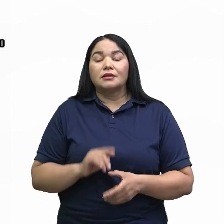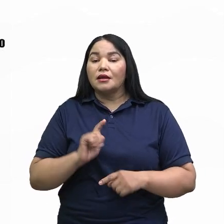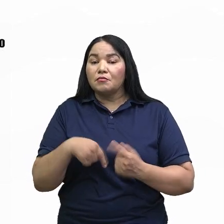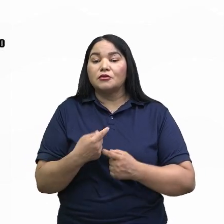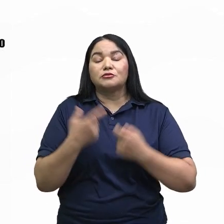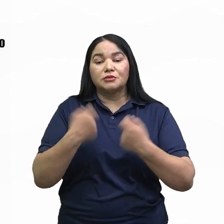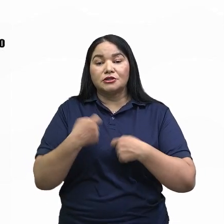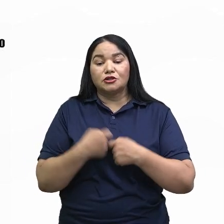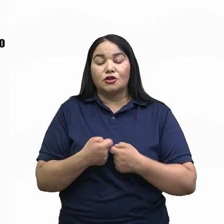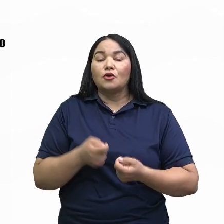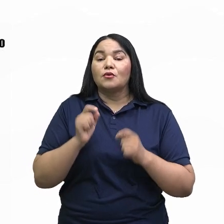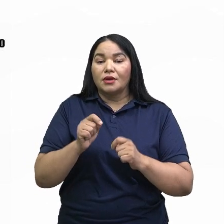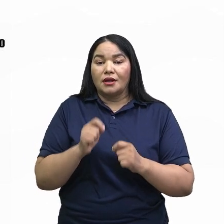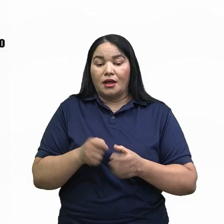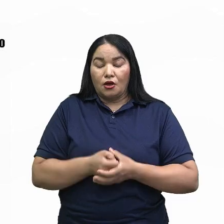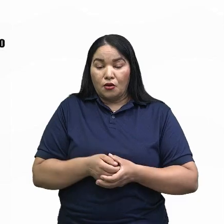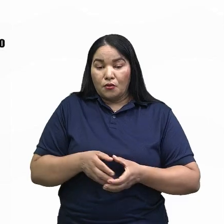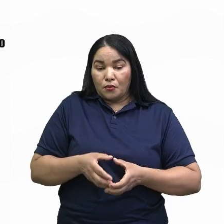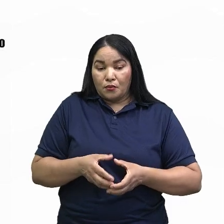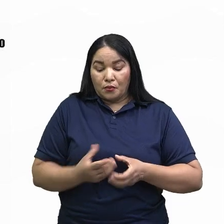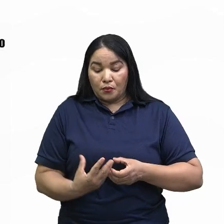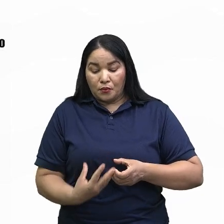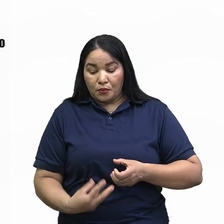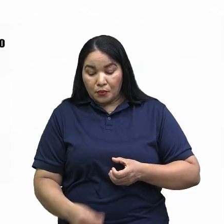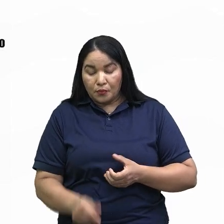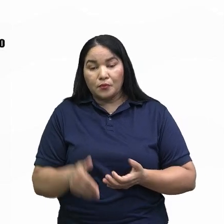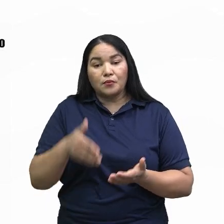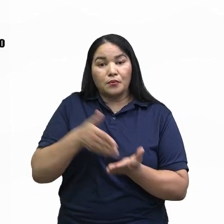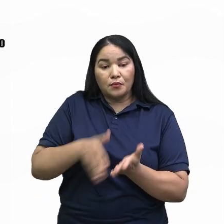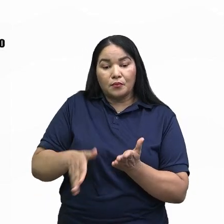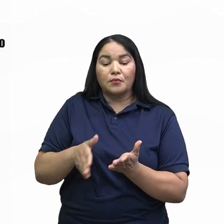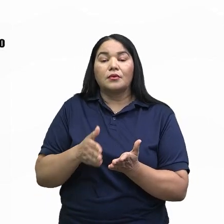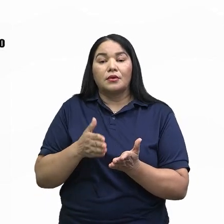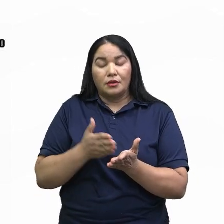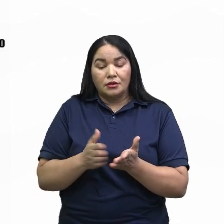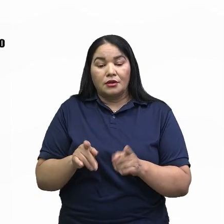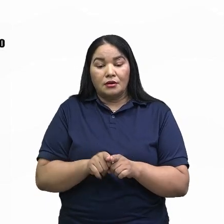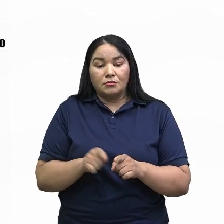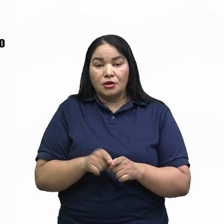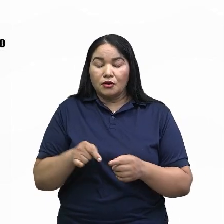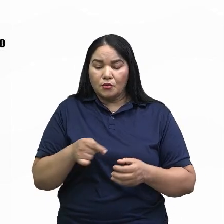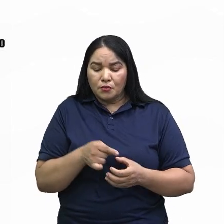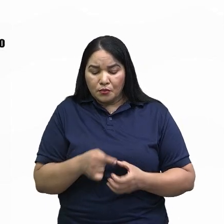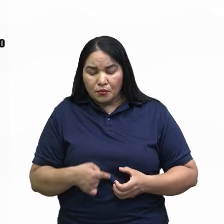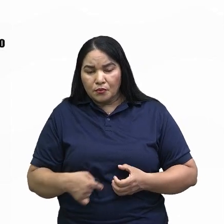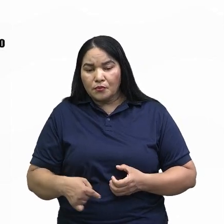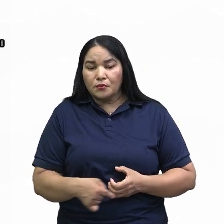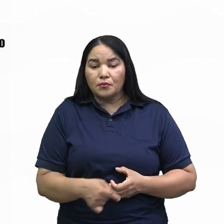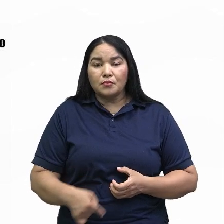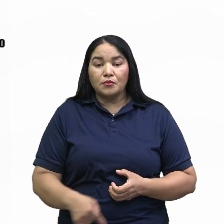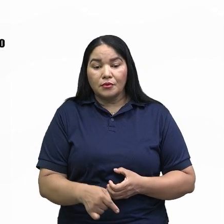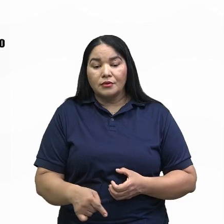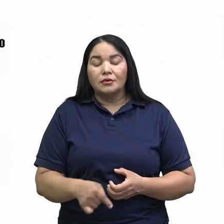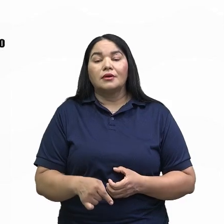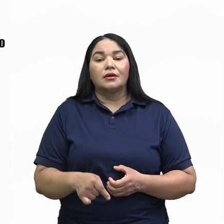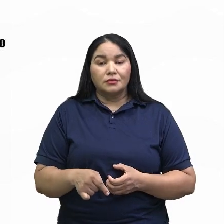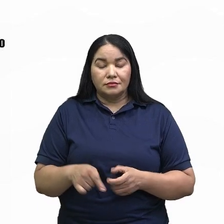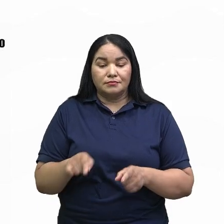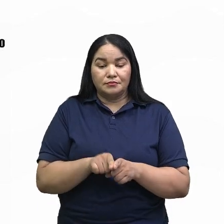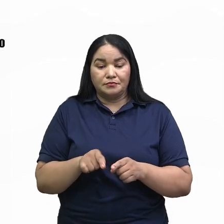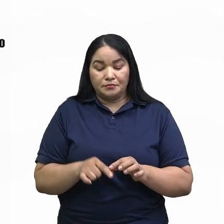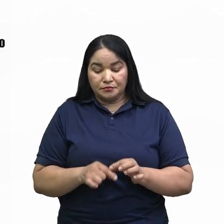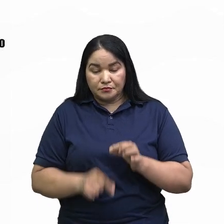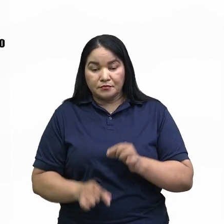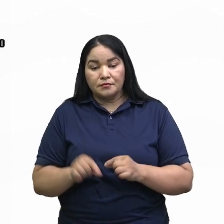vou precisar eliminar essa urina. E aí, o caminho que ele segue para sair do nosso corpo é o caminho da uretra.